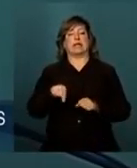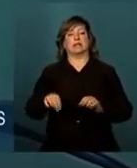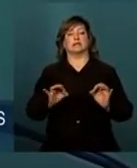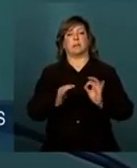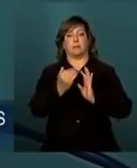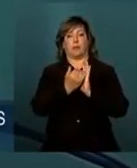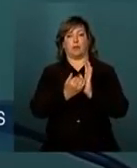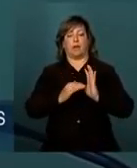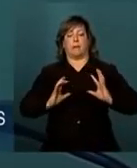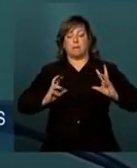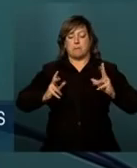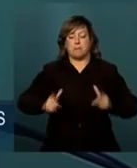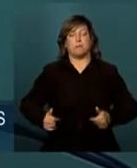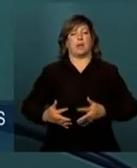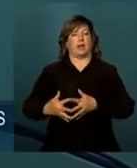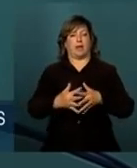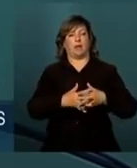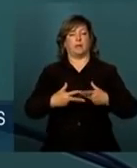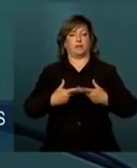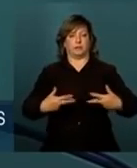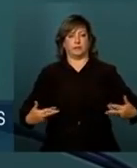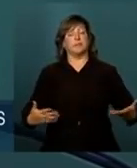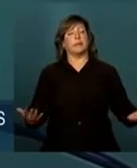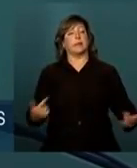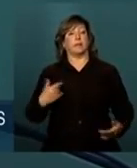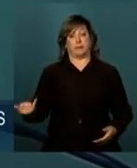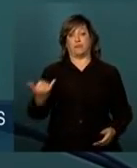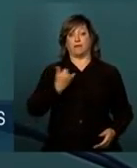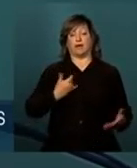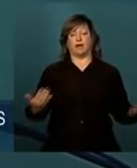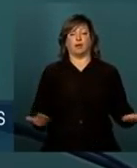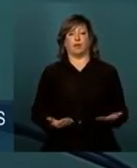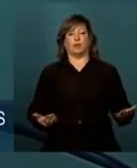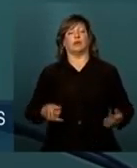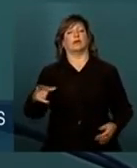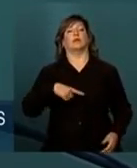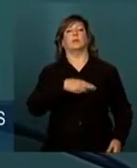de máquinas. E aí me deram um dado agora, foi até